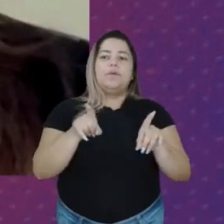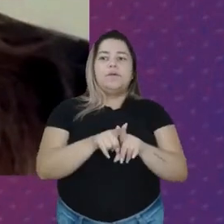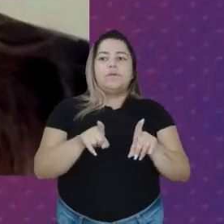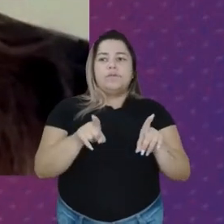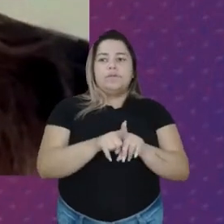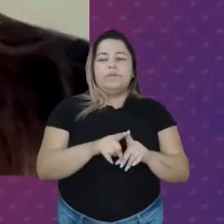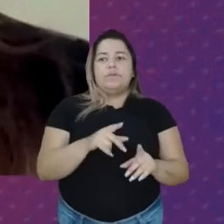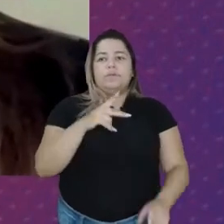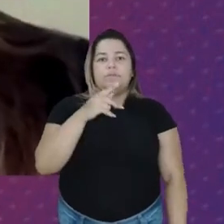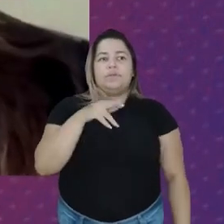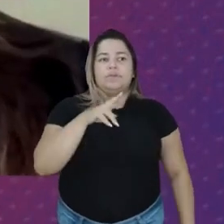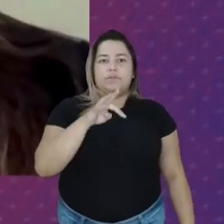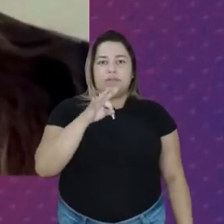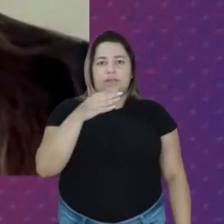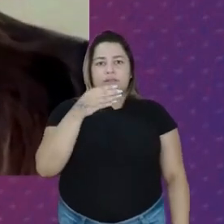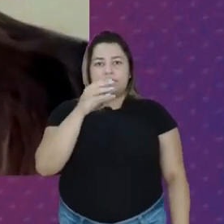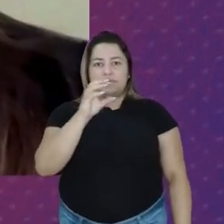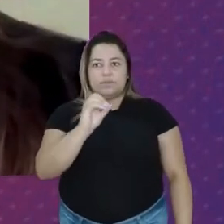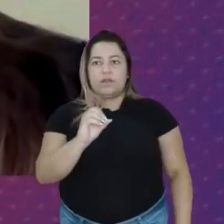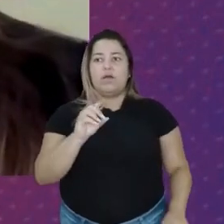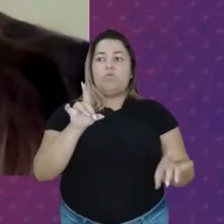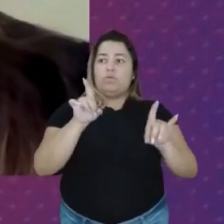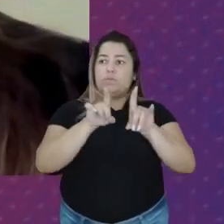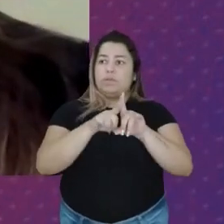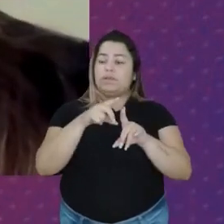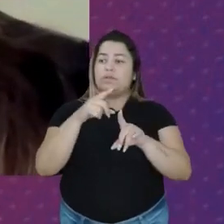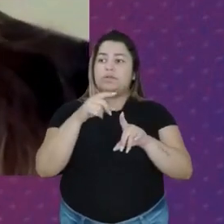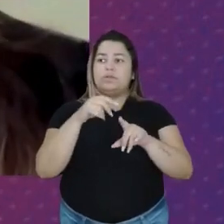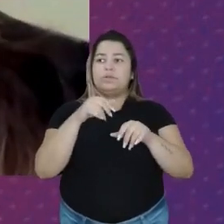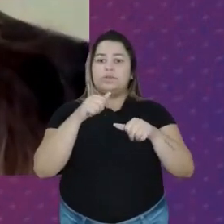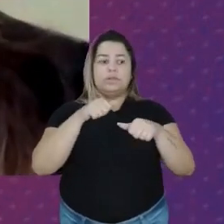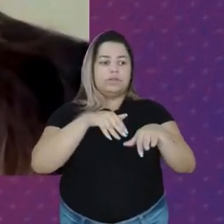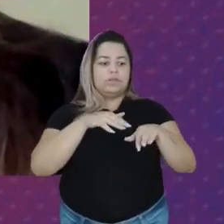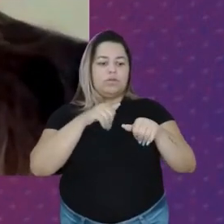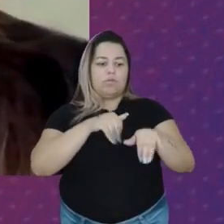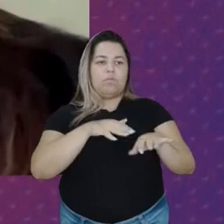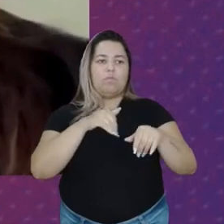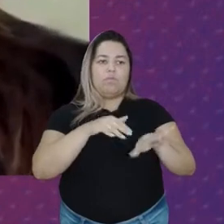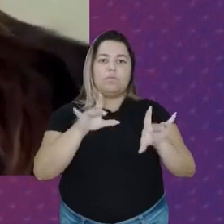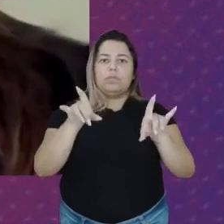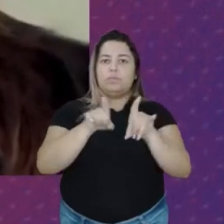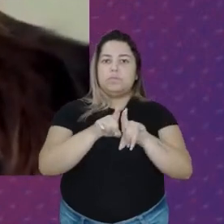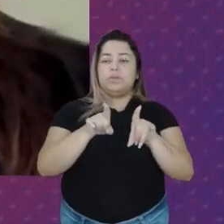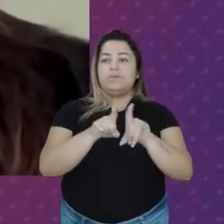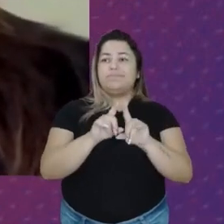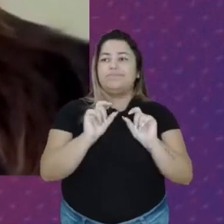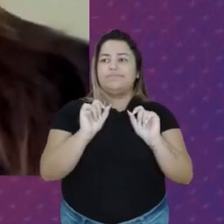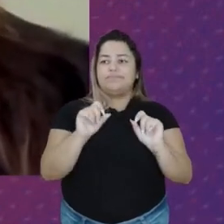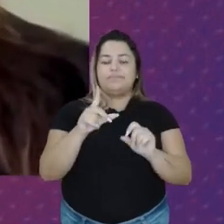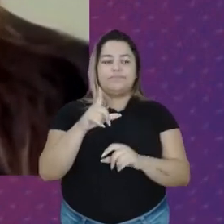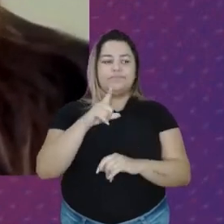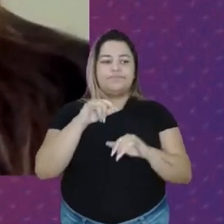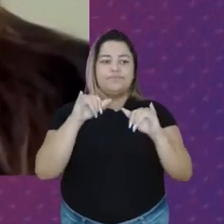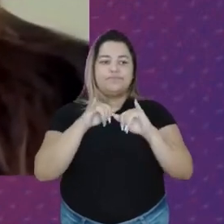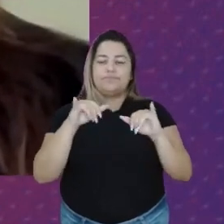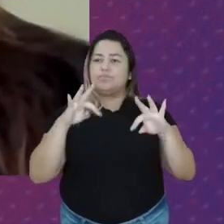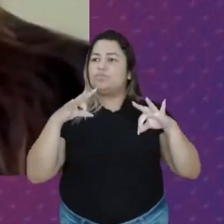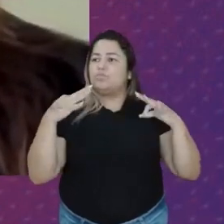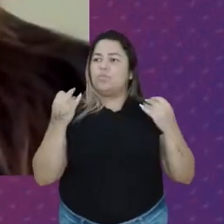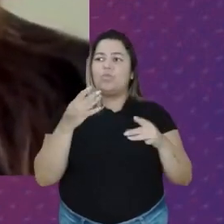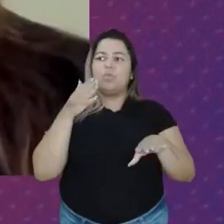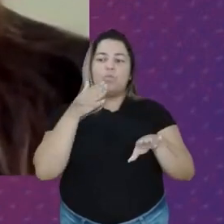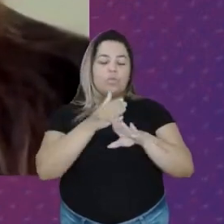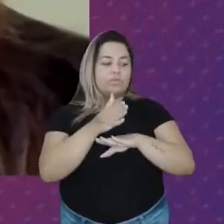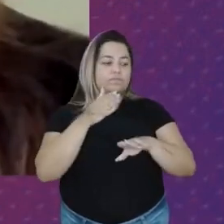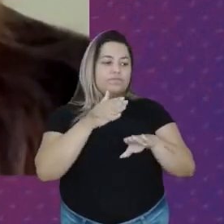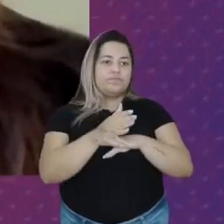de contas parcial, lá em setembro vai ter uma prestação de contas parcial, em que vocês vão ter que declarar tudo que entrou na campanha,